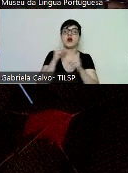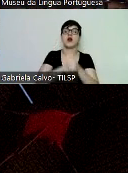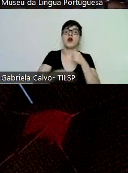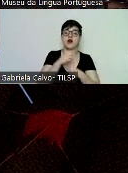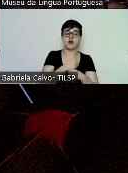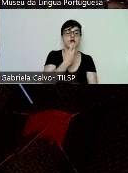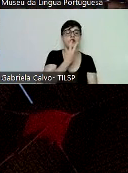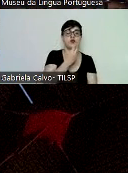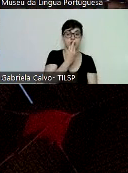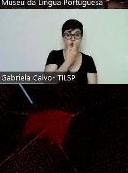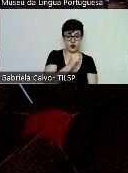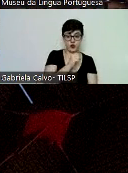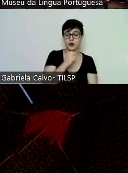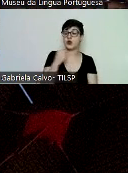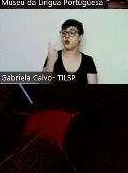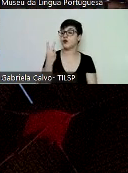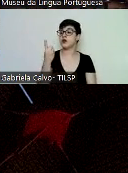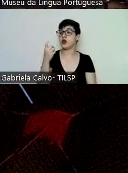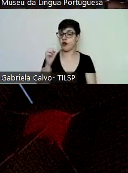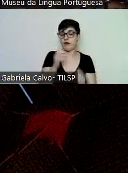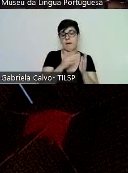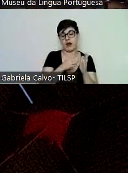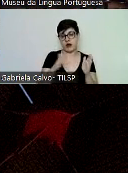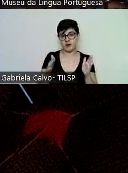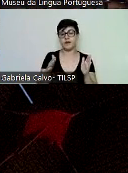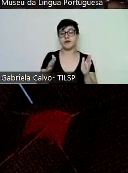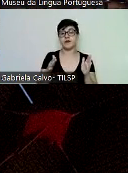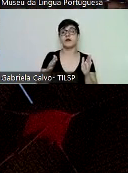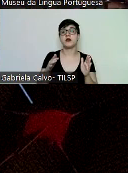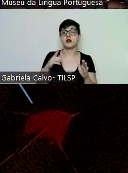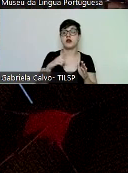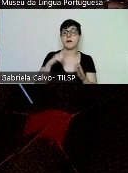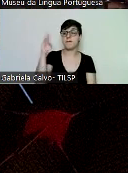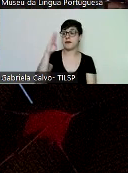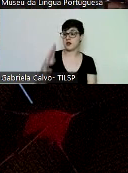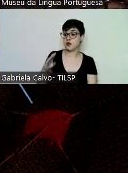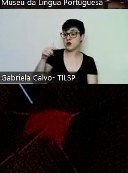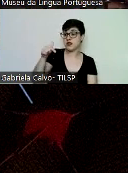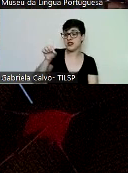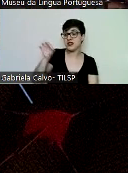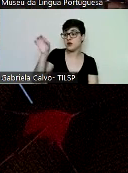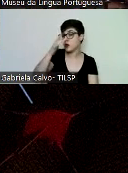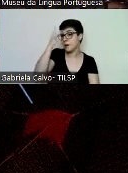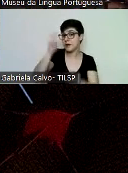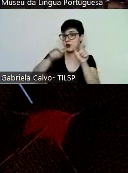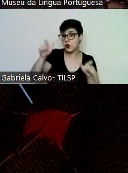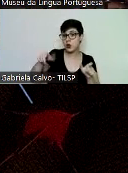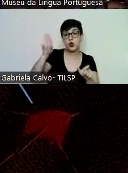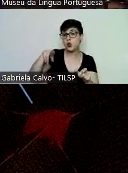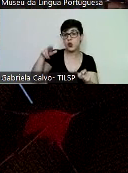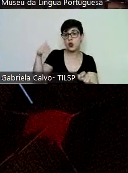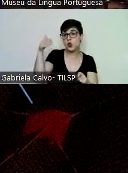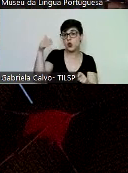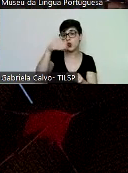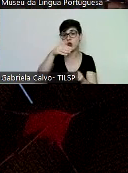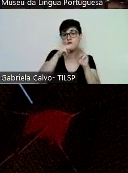2019 70% da população brasileira nunca esteve em você nunca esteve em 11 então para quem a gente